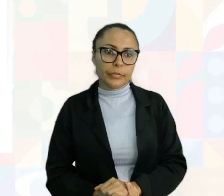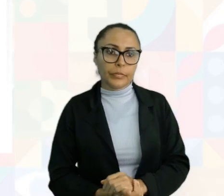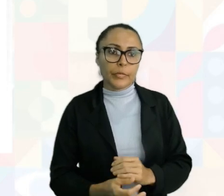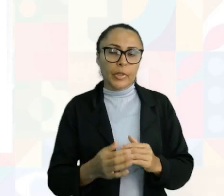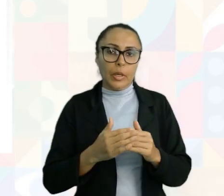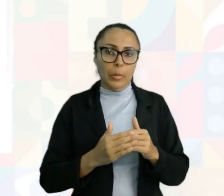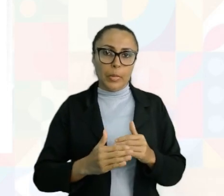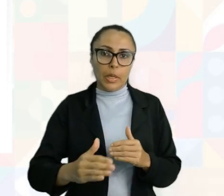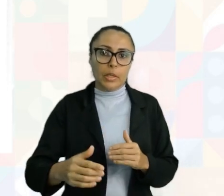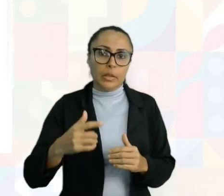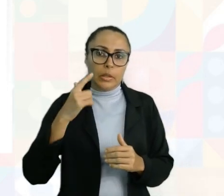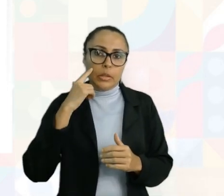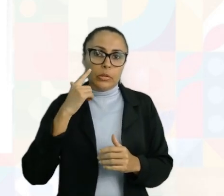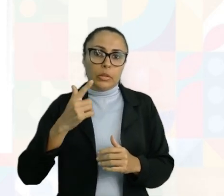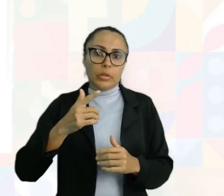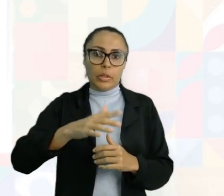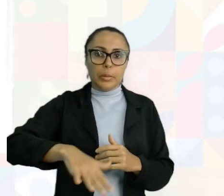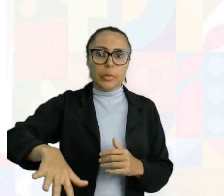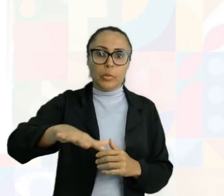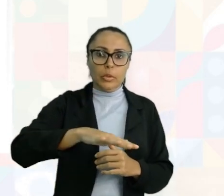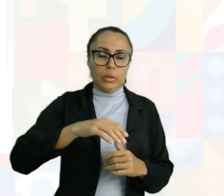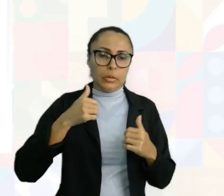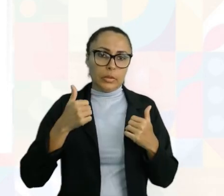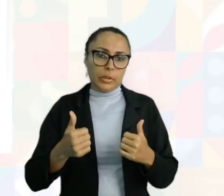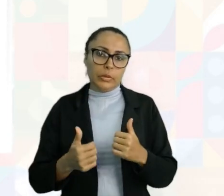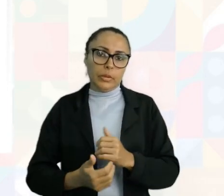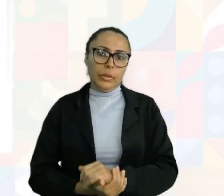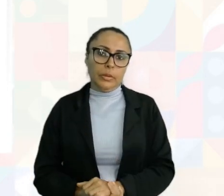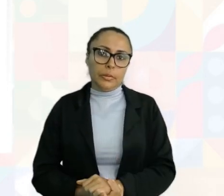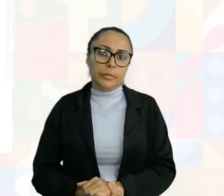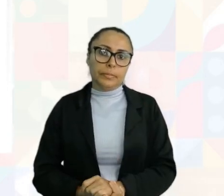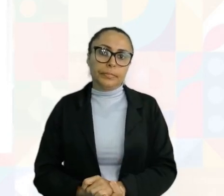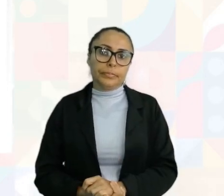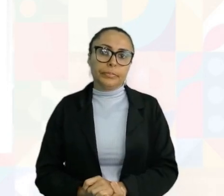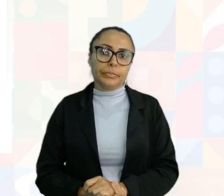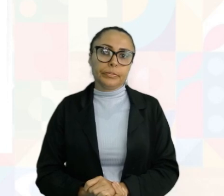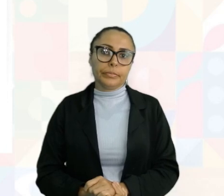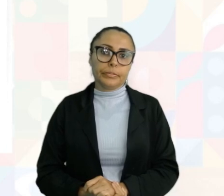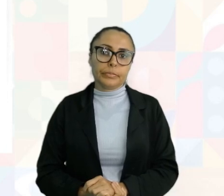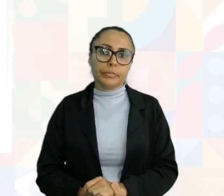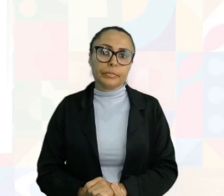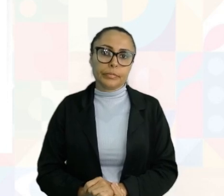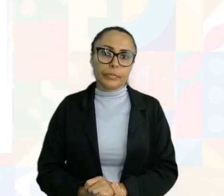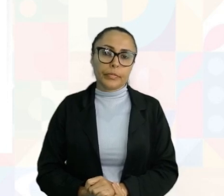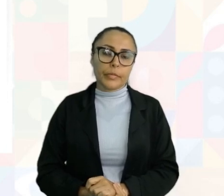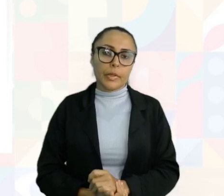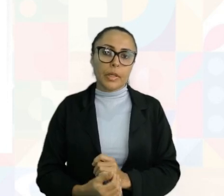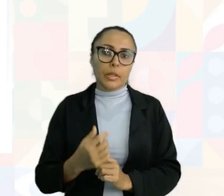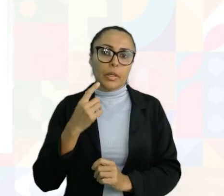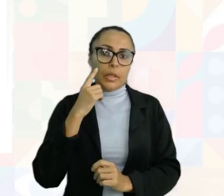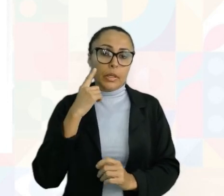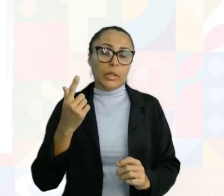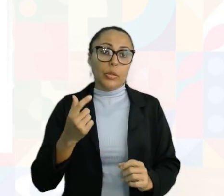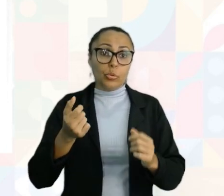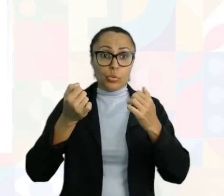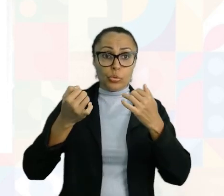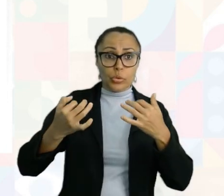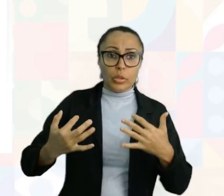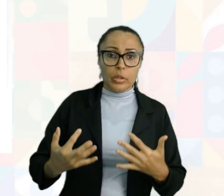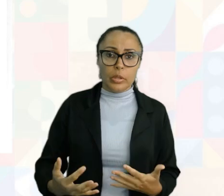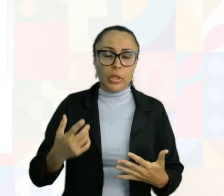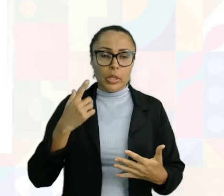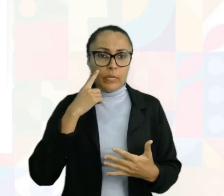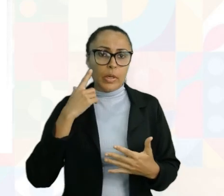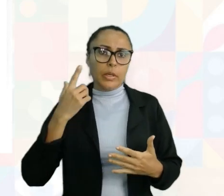partir dos seus elementos de montagem, tá certo? Então essa é a grande contribuição da geometria descritiva e é uma